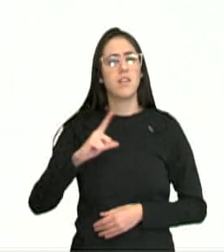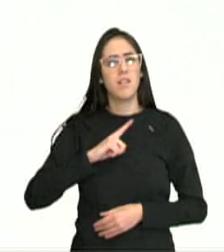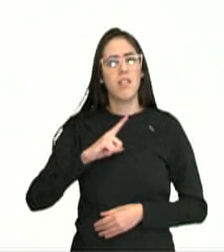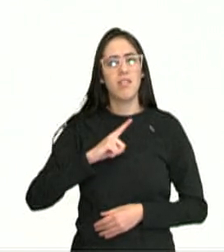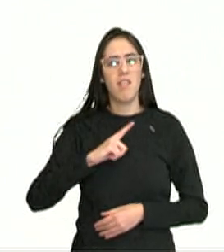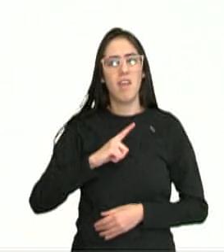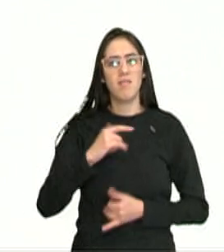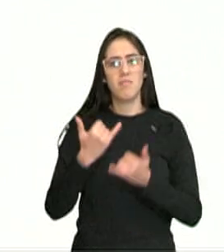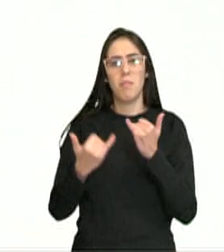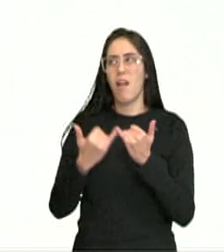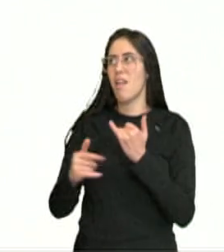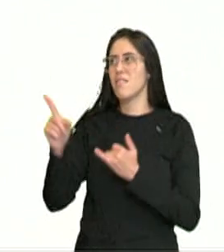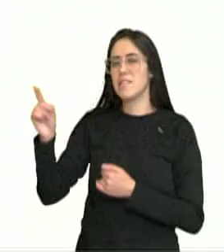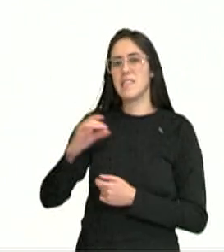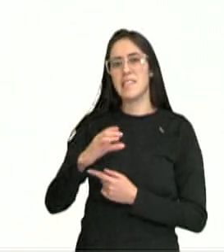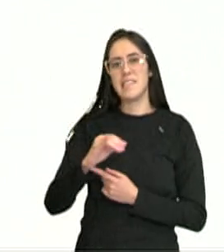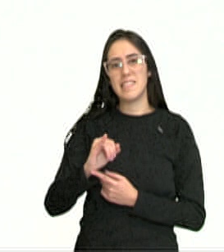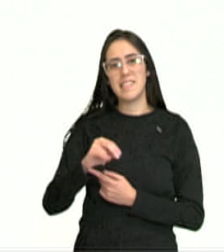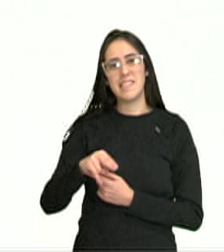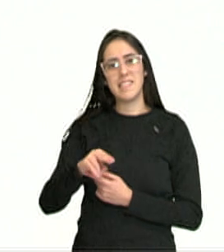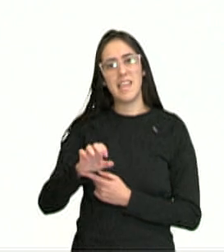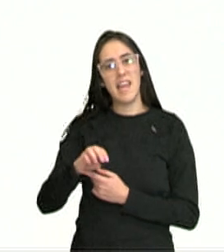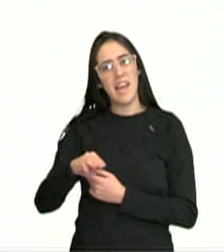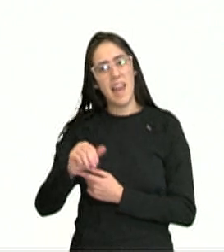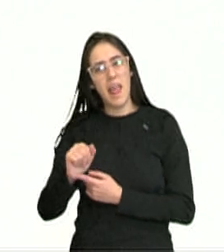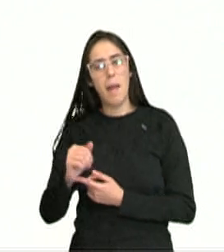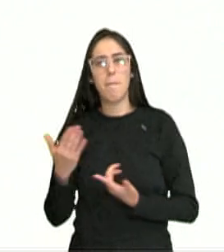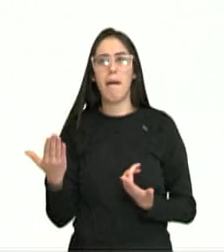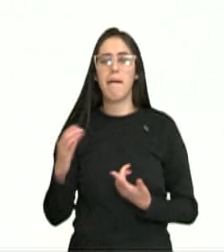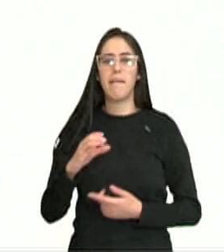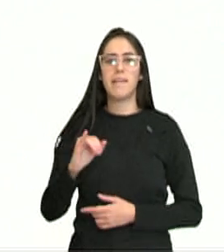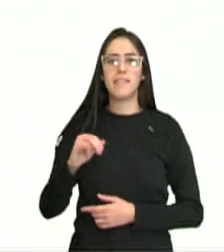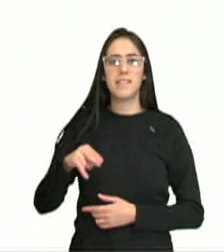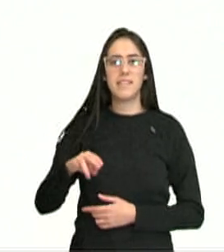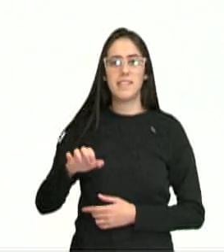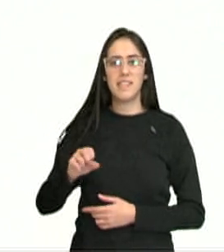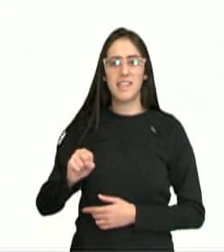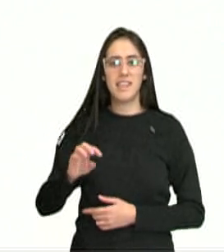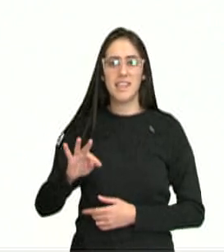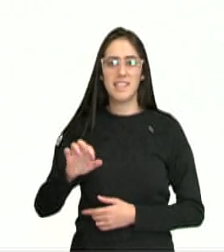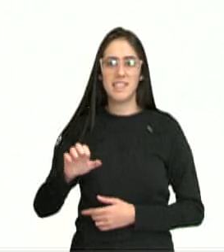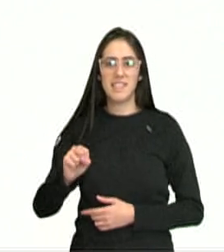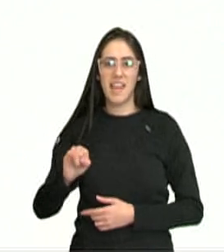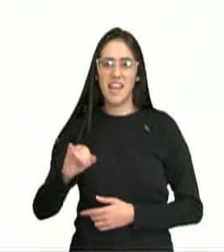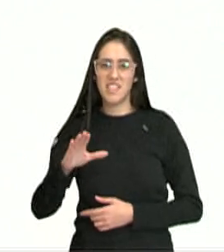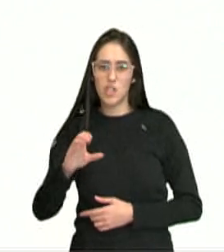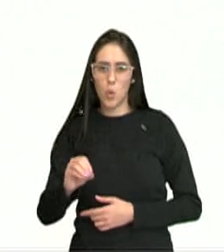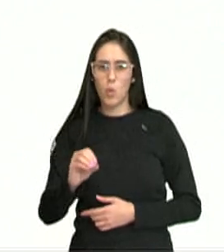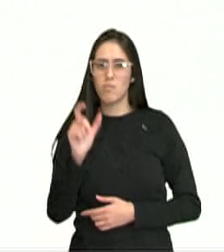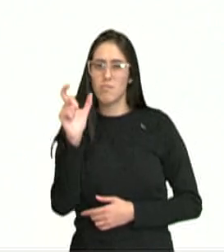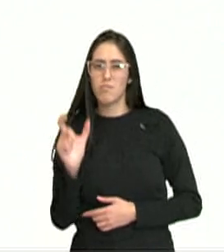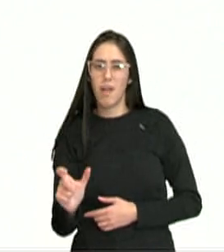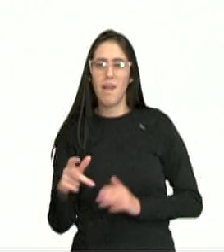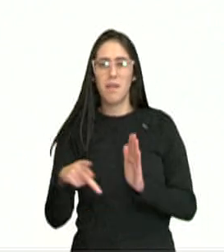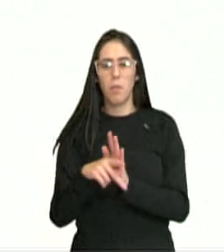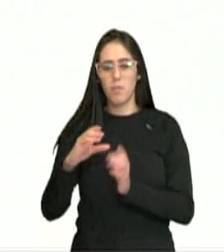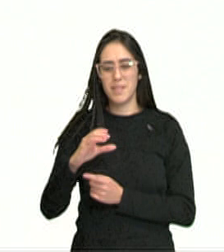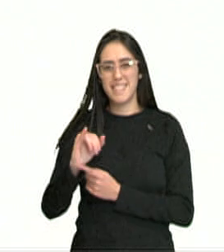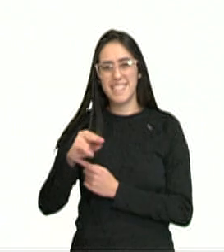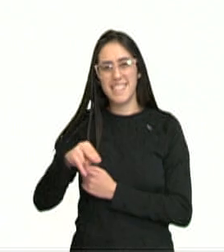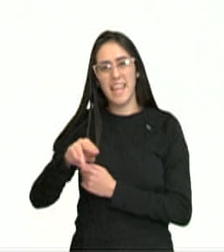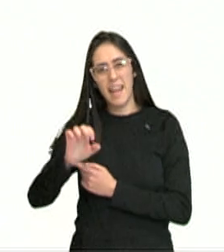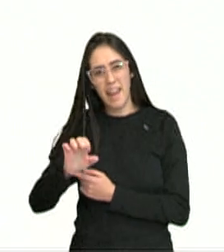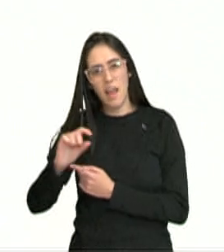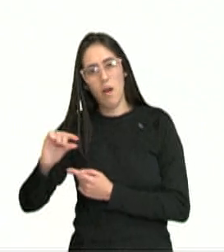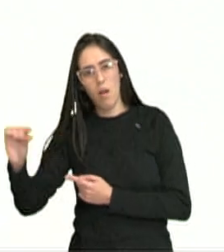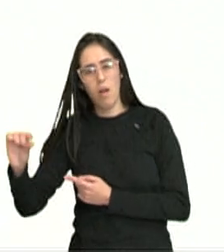fazem alusão aí à cinética, como cinema, sinestésico, cinemática. Todas essas palavras lembram de movimento,